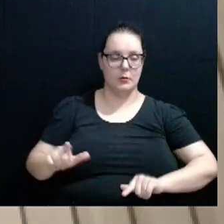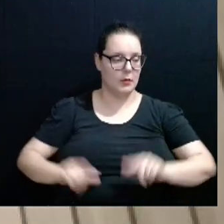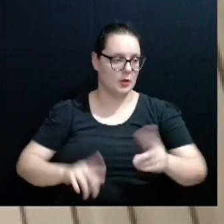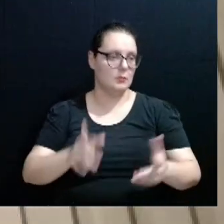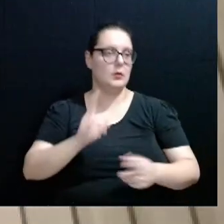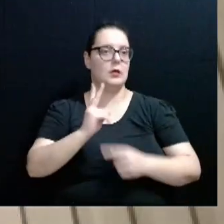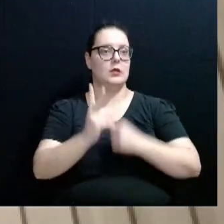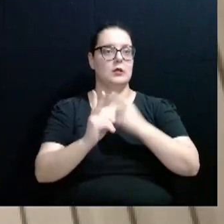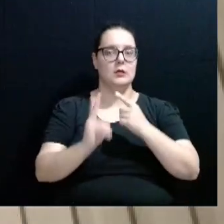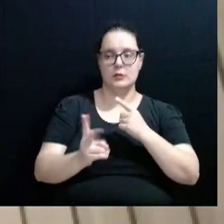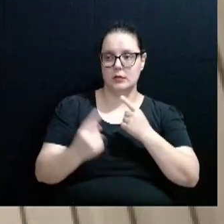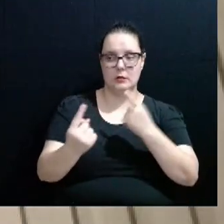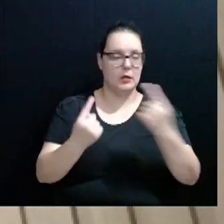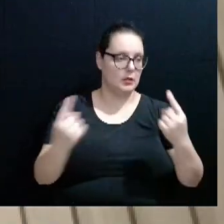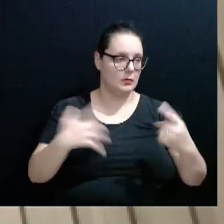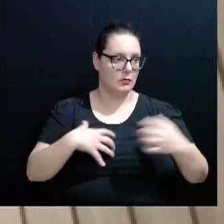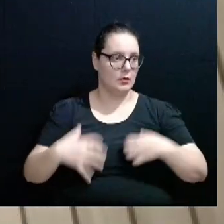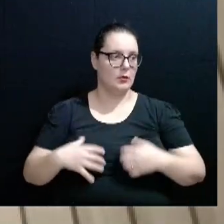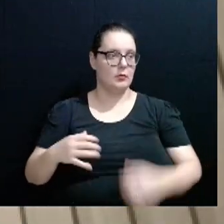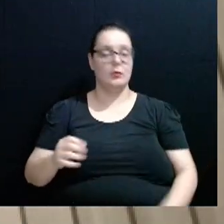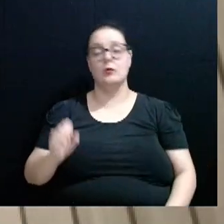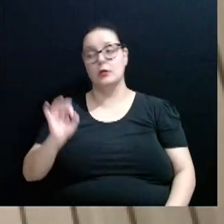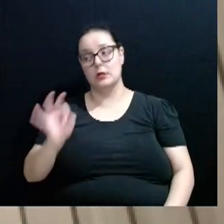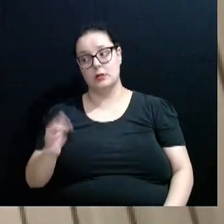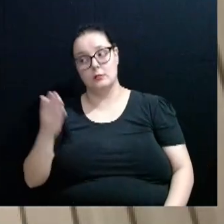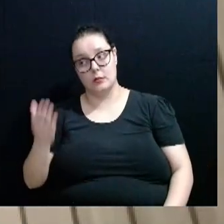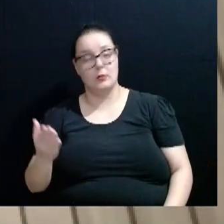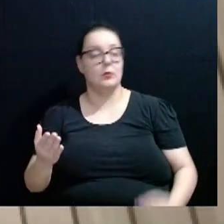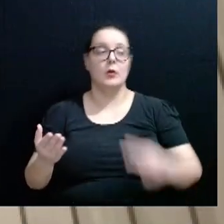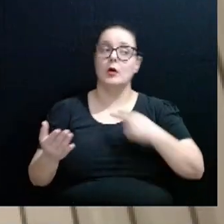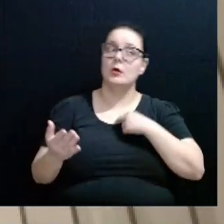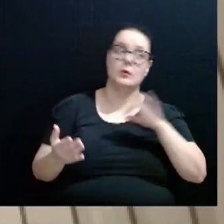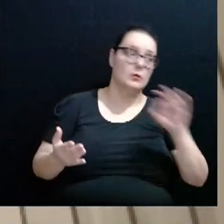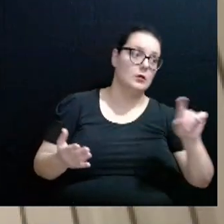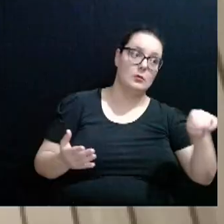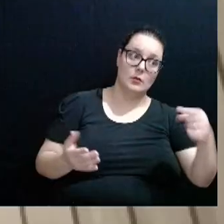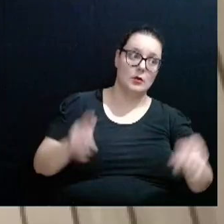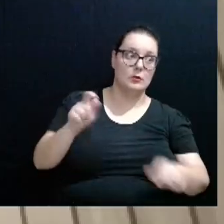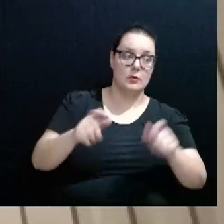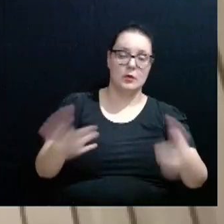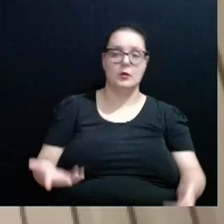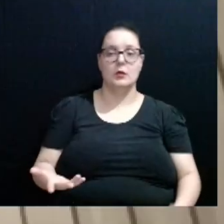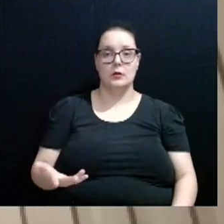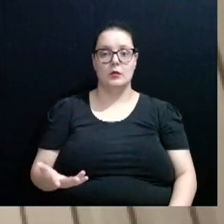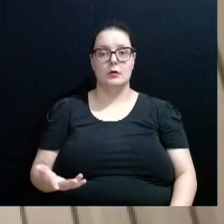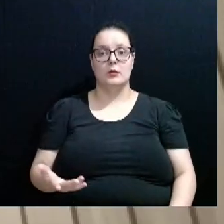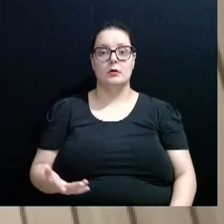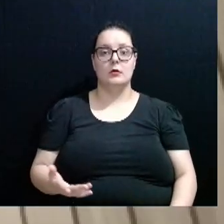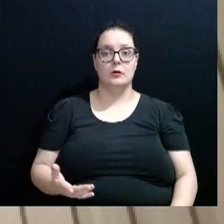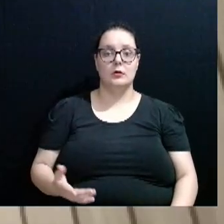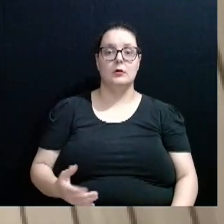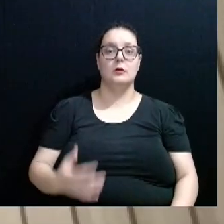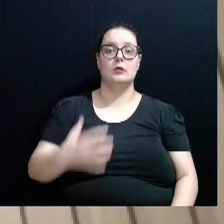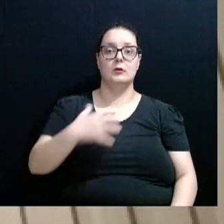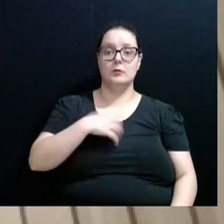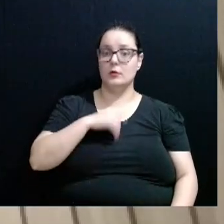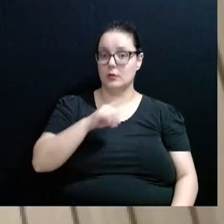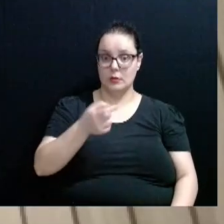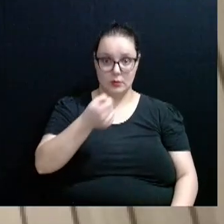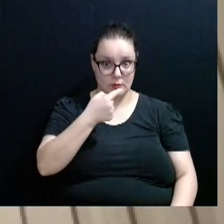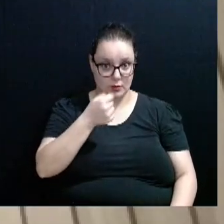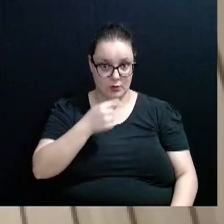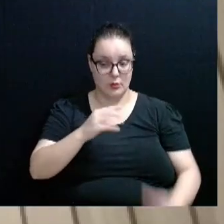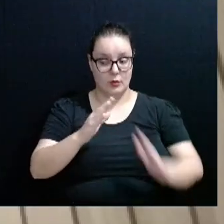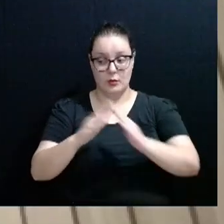é único, o que deu certo para você pode não dar certo para outra pessoa. E, do mesmo jeito que você não toma o que o seu vizinho